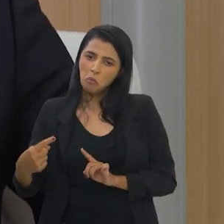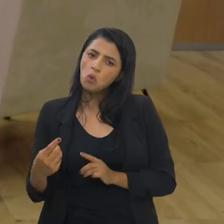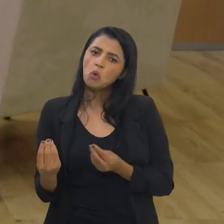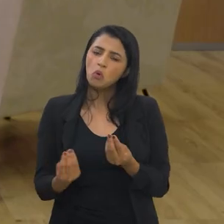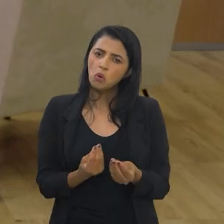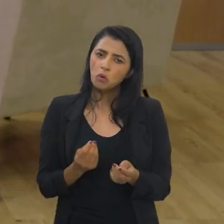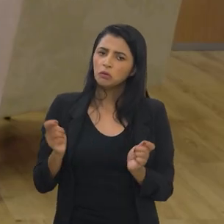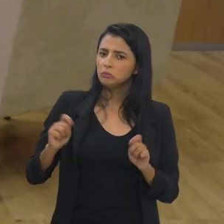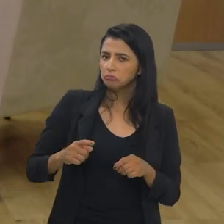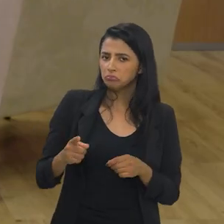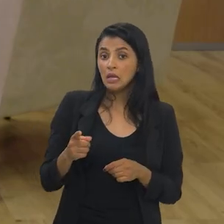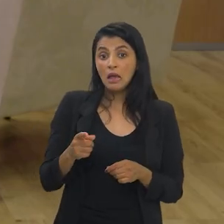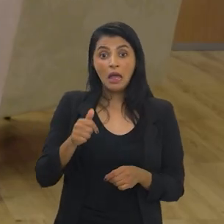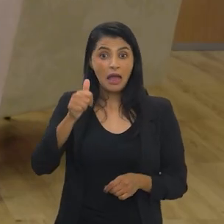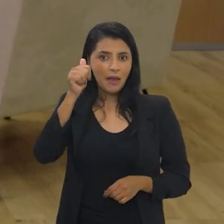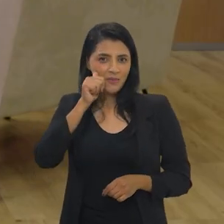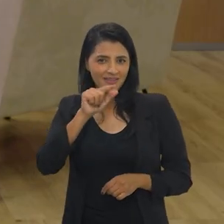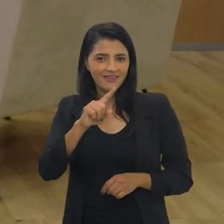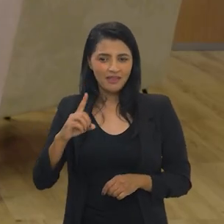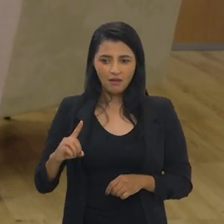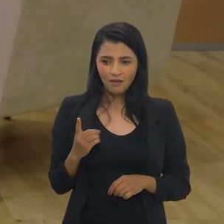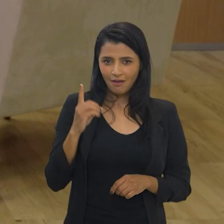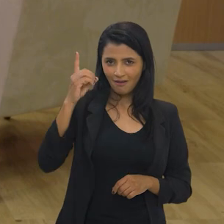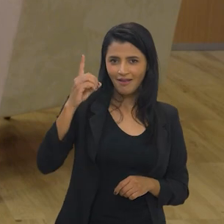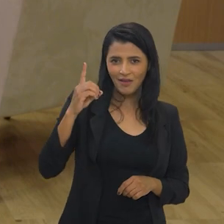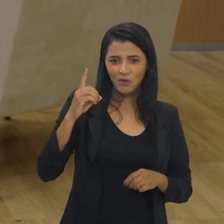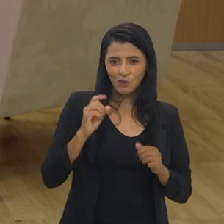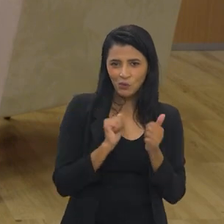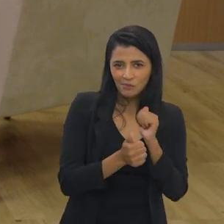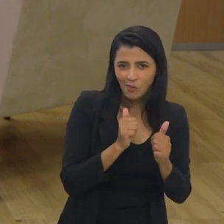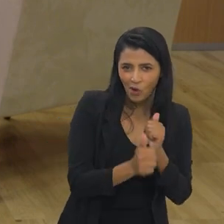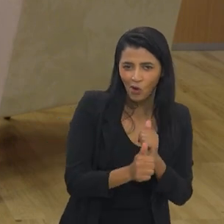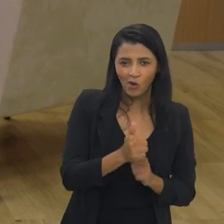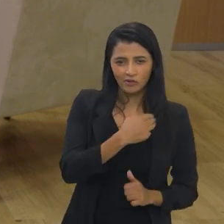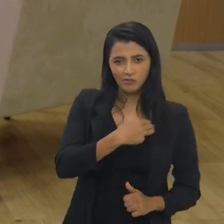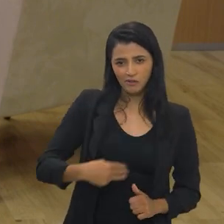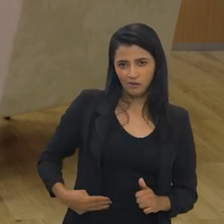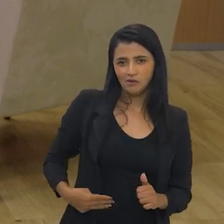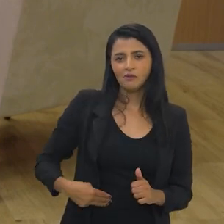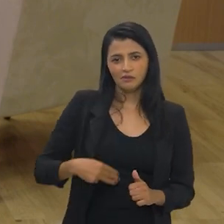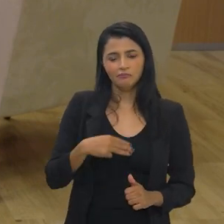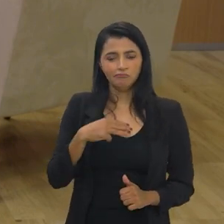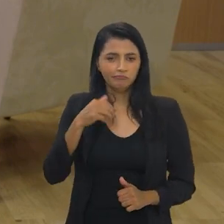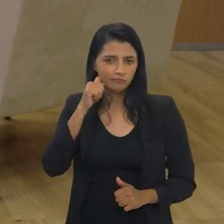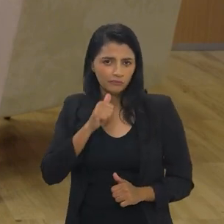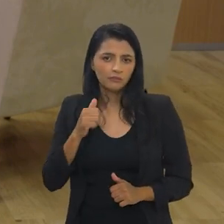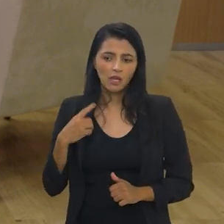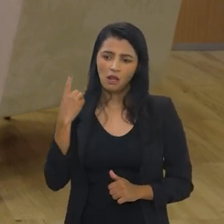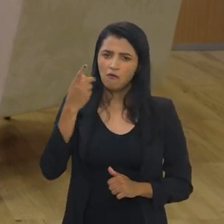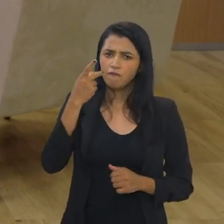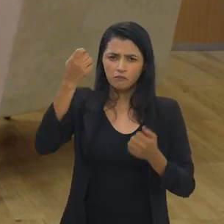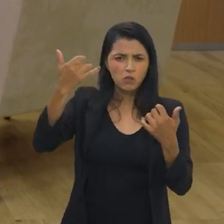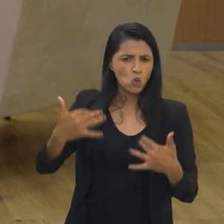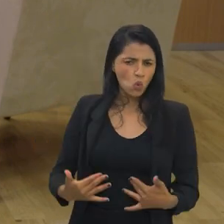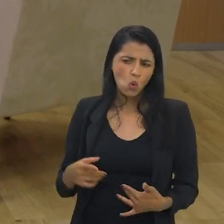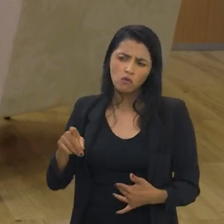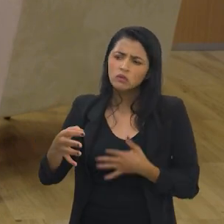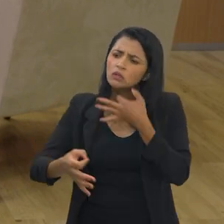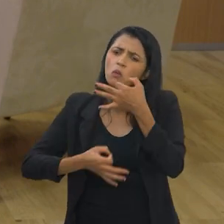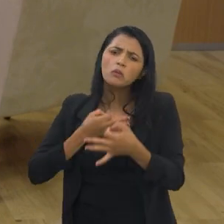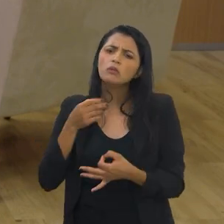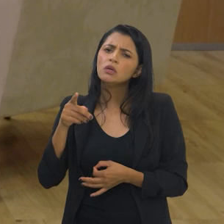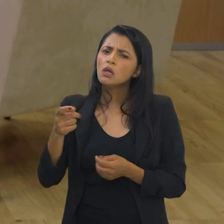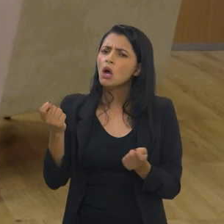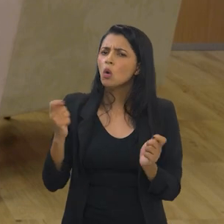ali o filho a filha a ministra do esporte na Moser ela falou bastante sobre isso né e eu queria que a senhora também